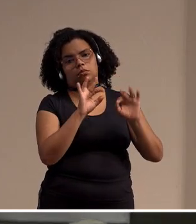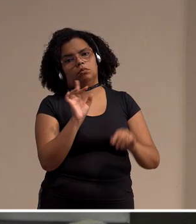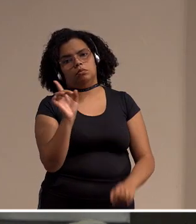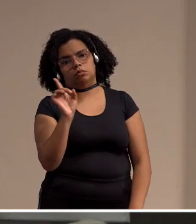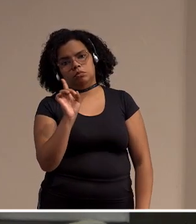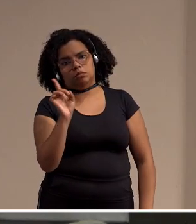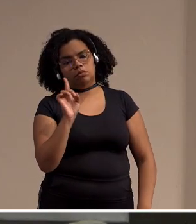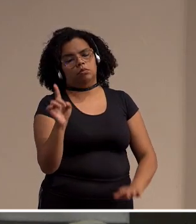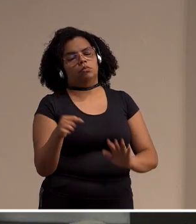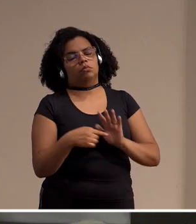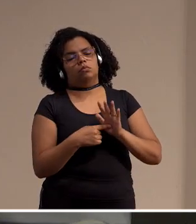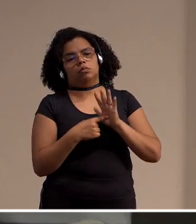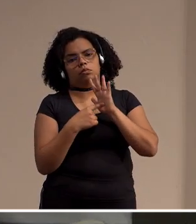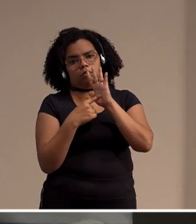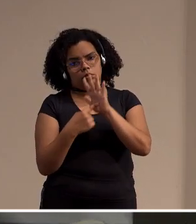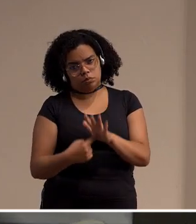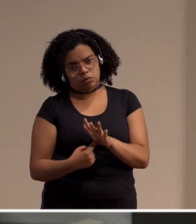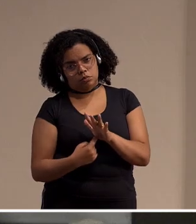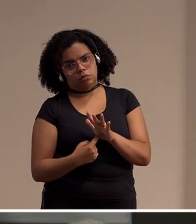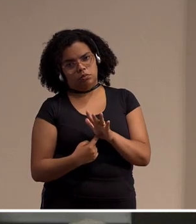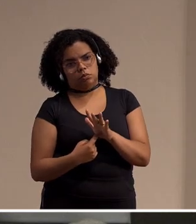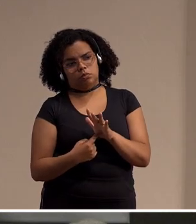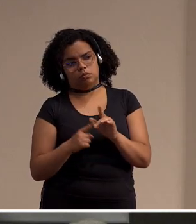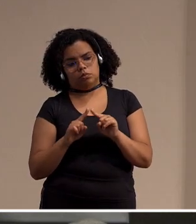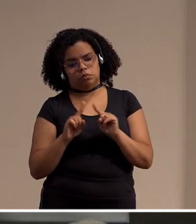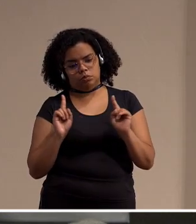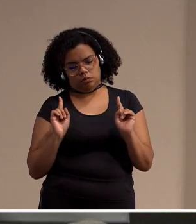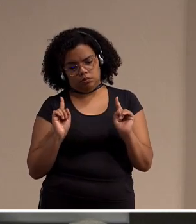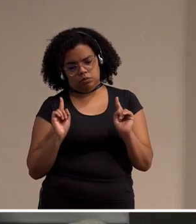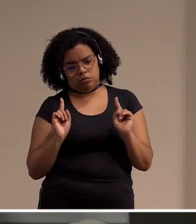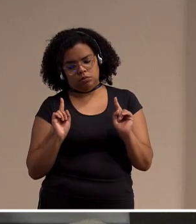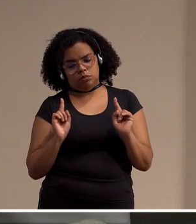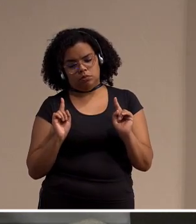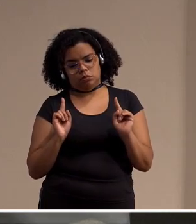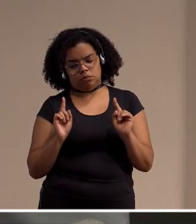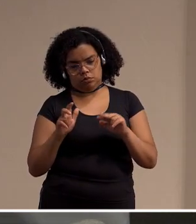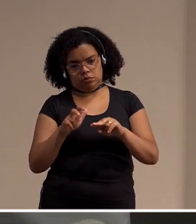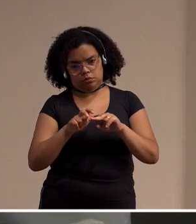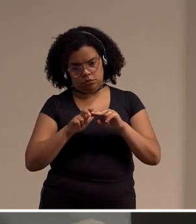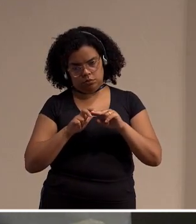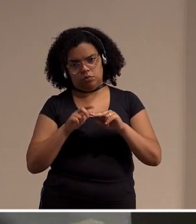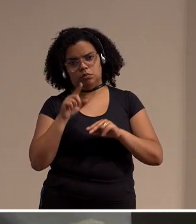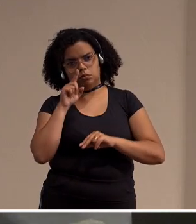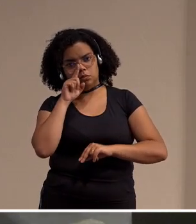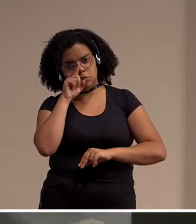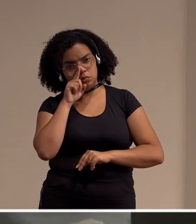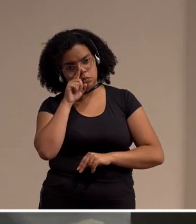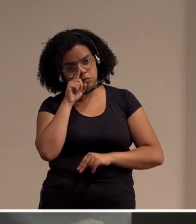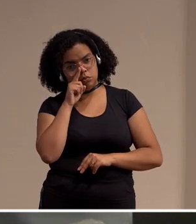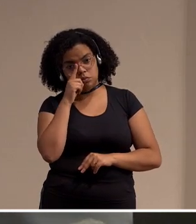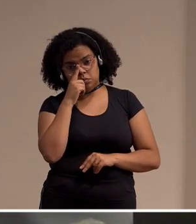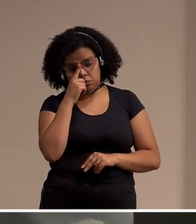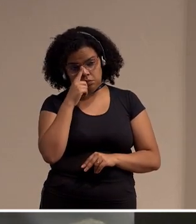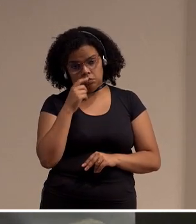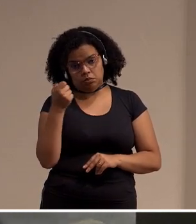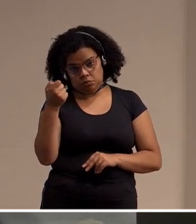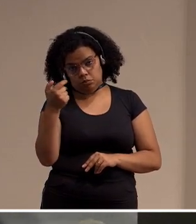era mostrada mais por conta dos seus perigos possíveis, né? Do